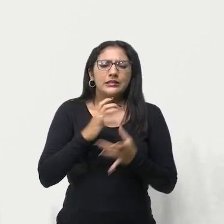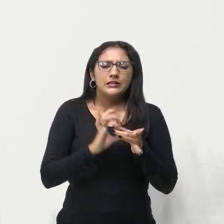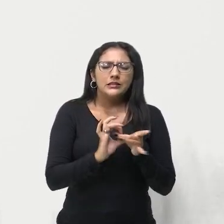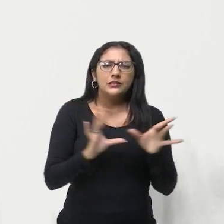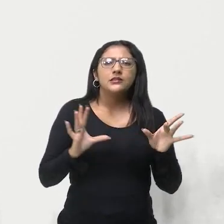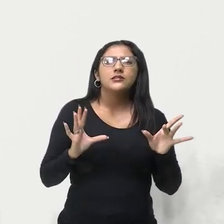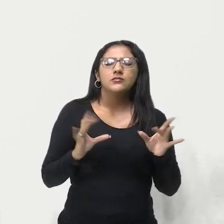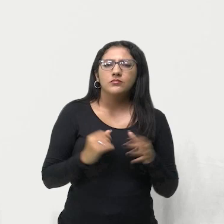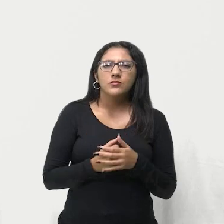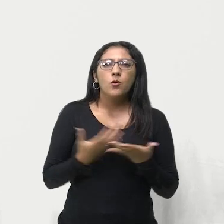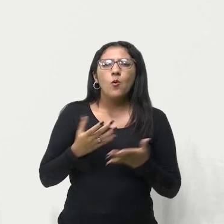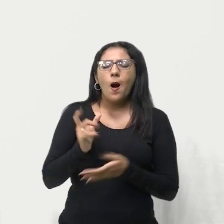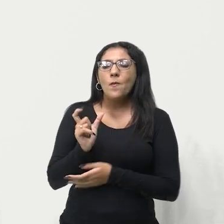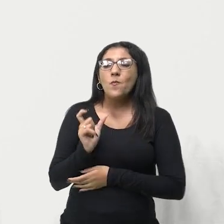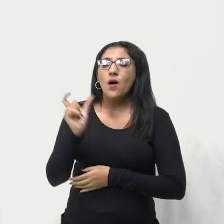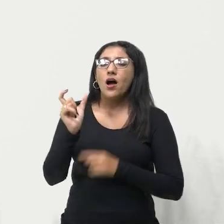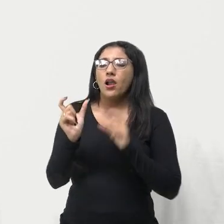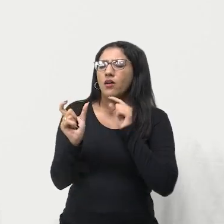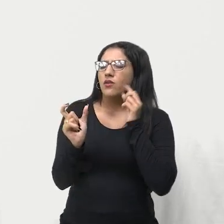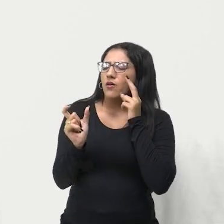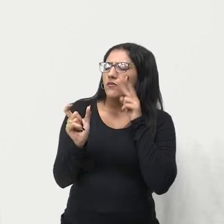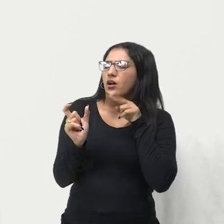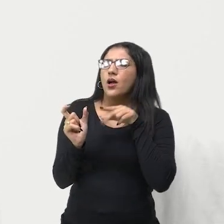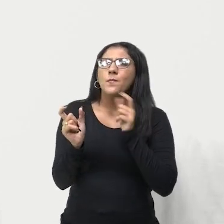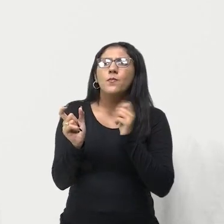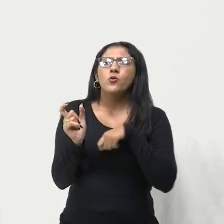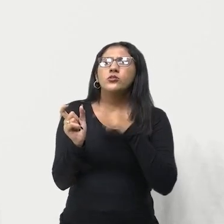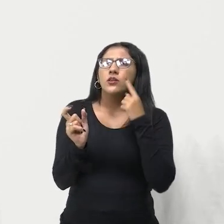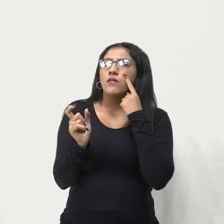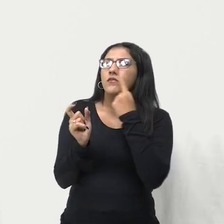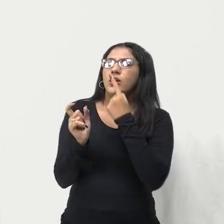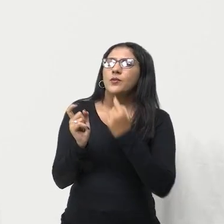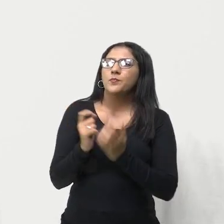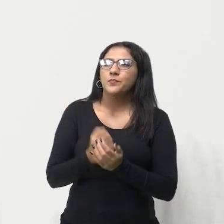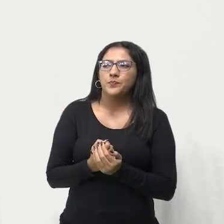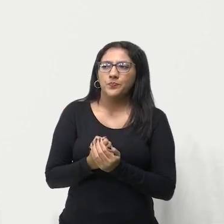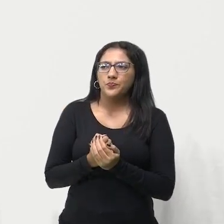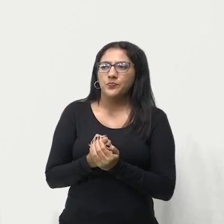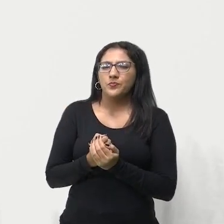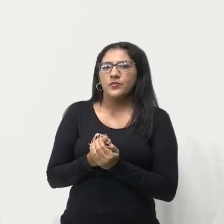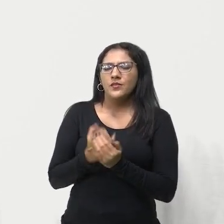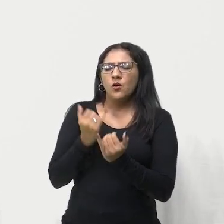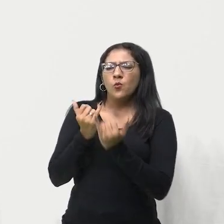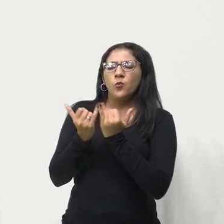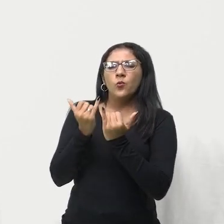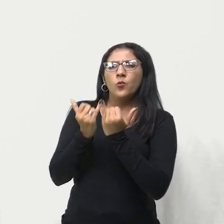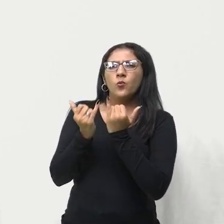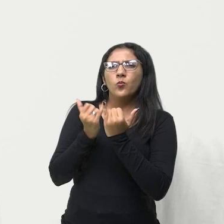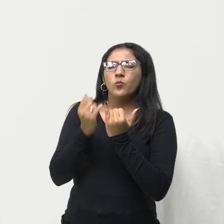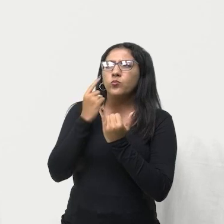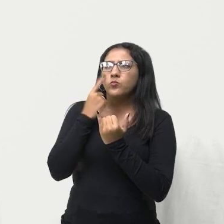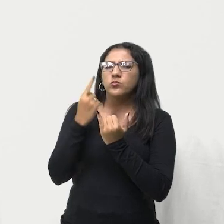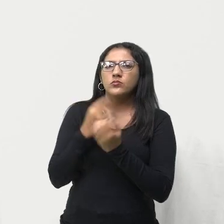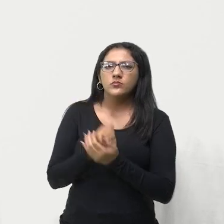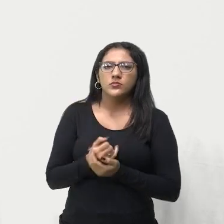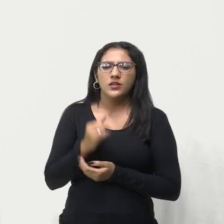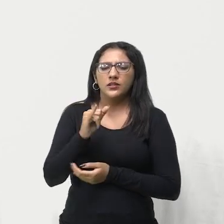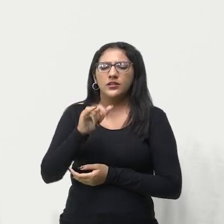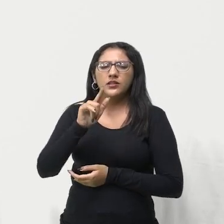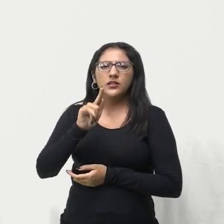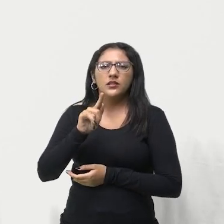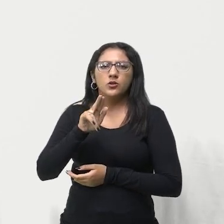livre. E qual foi a palavrinha que permitiu essa comparação? Esse igual a, né? No caso aqui são duas palavrinhas, igual